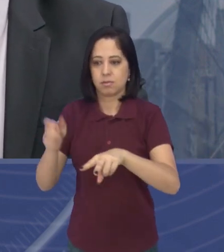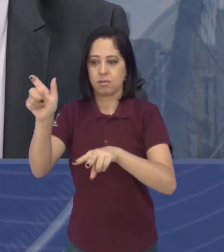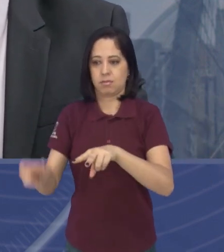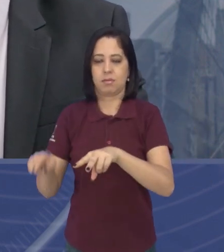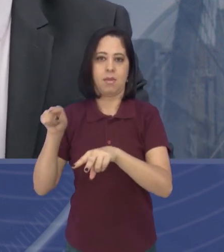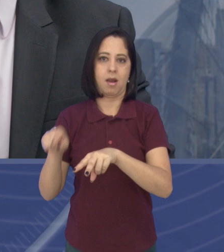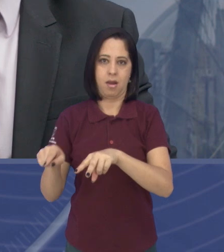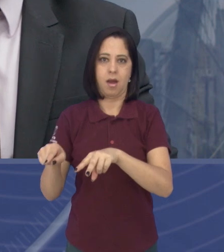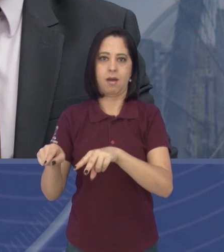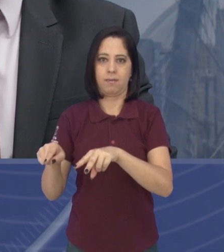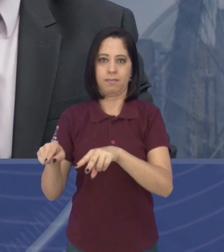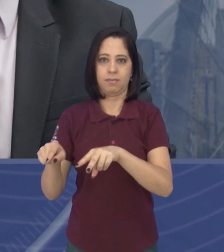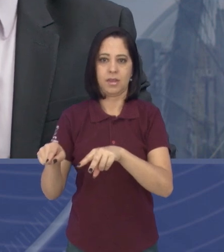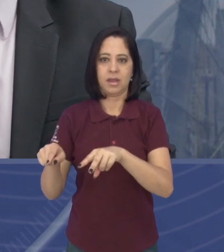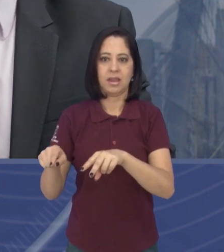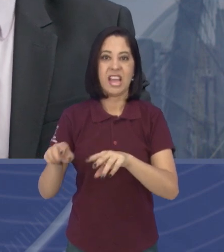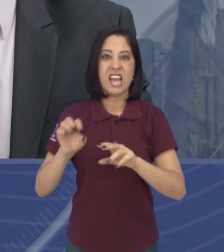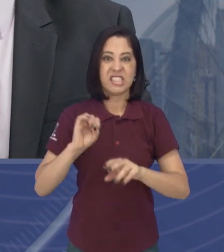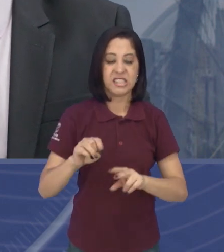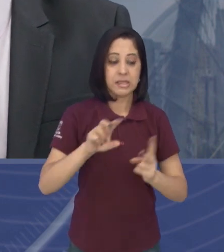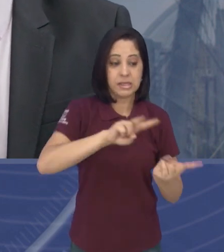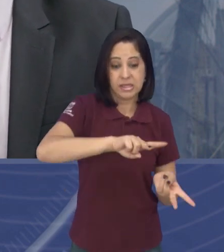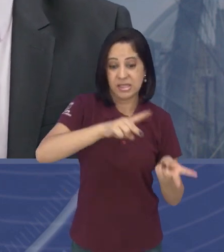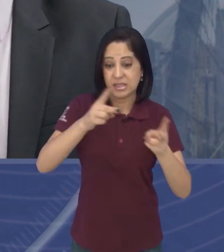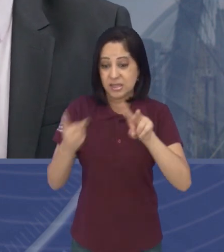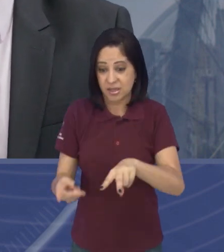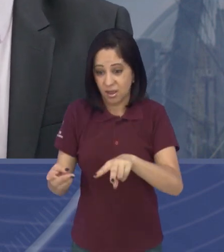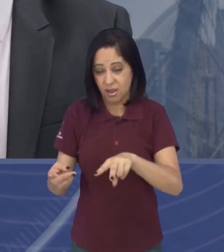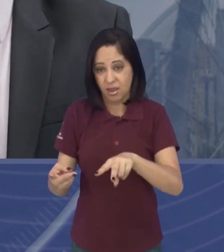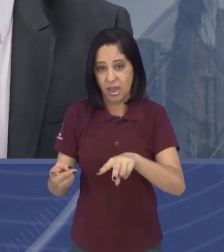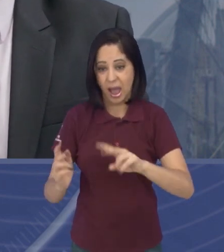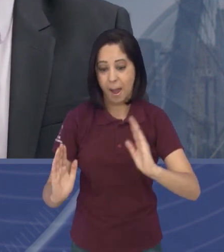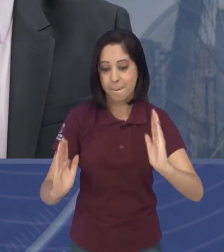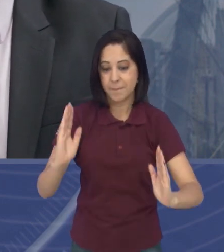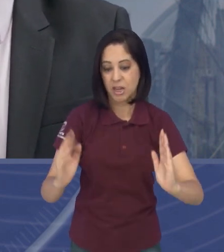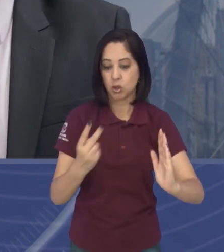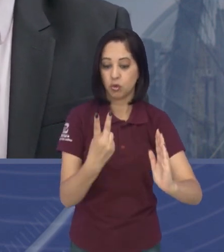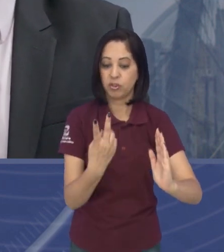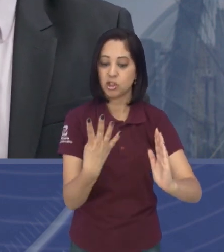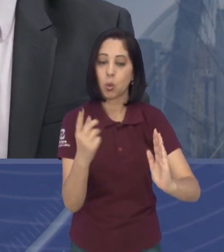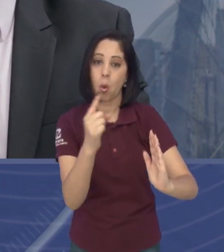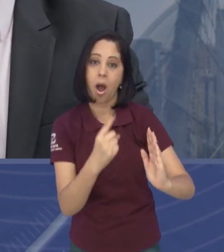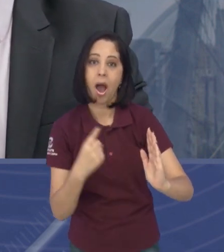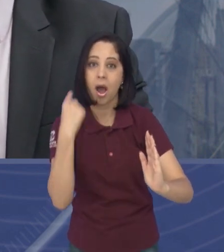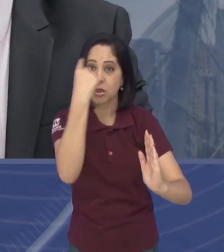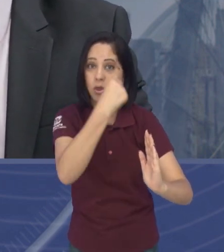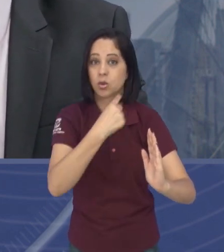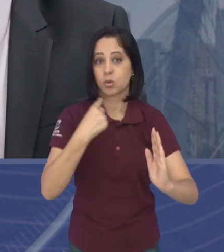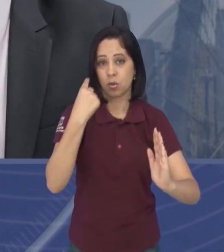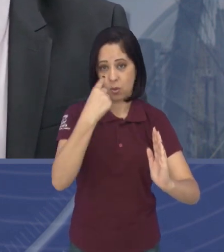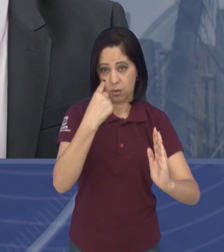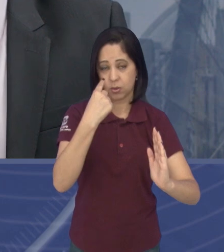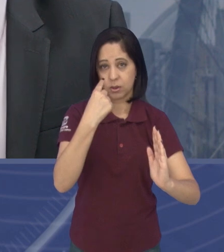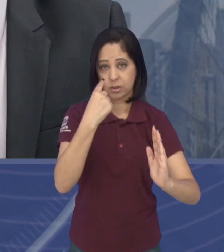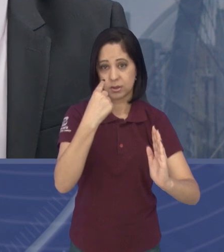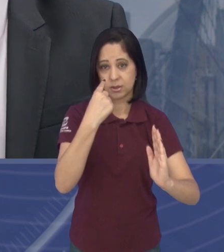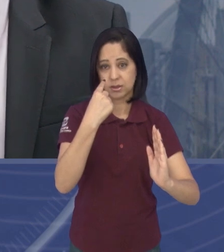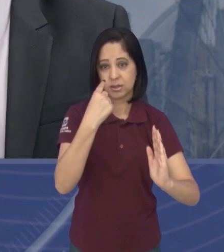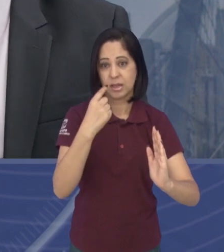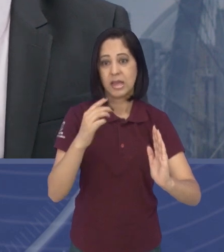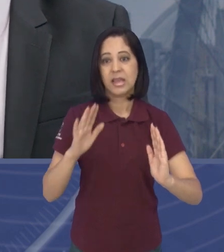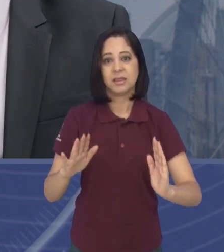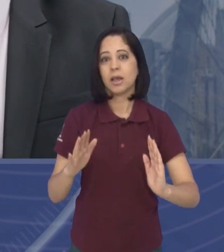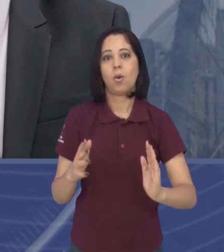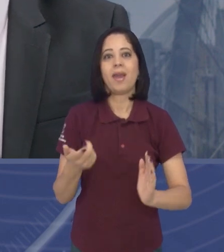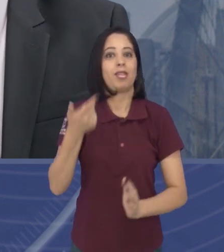quer que seja. E depois que ele é transferido, passado esse prazo, ele entra e faz parte do ativo da pessoa. Não há